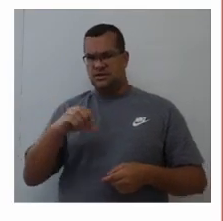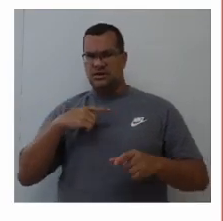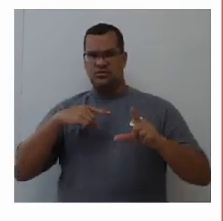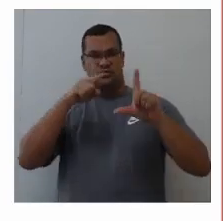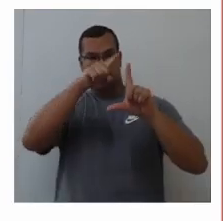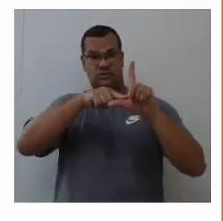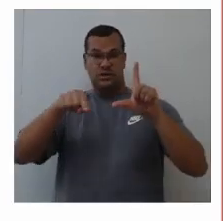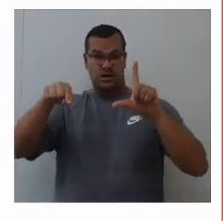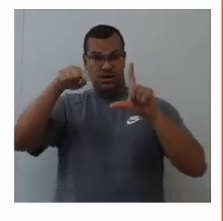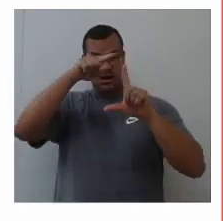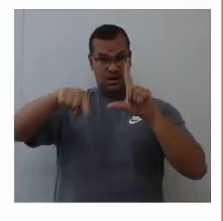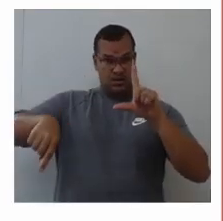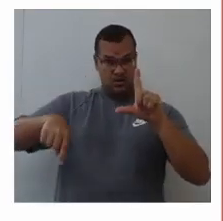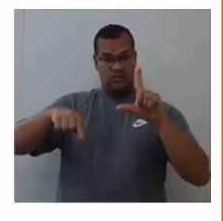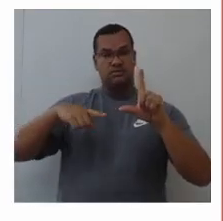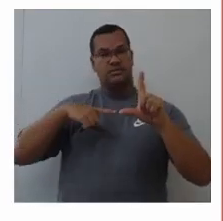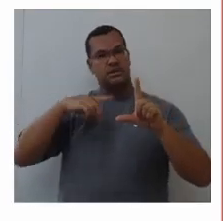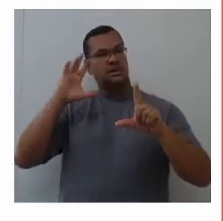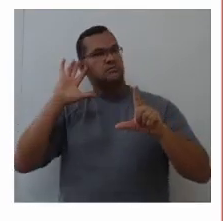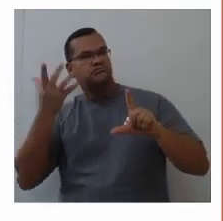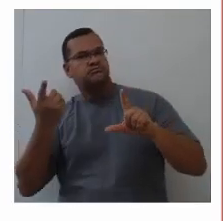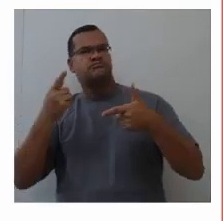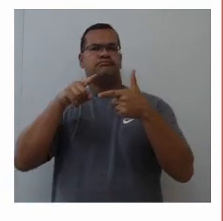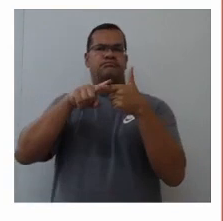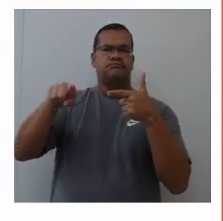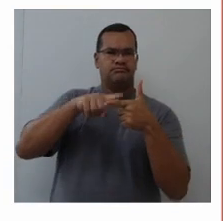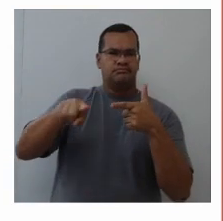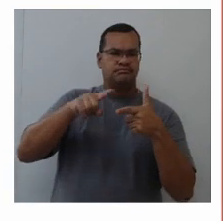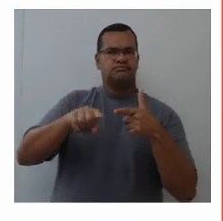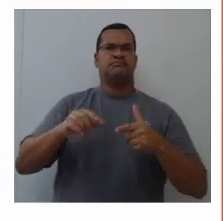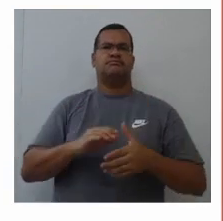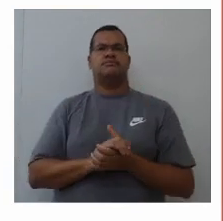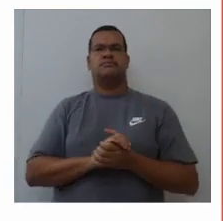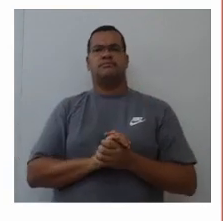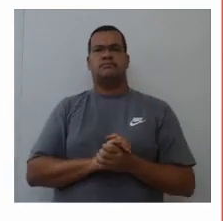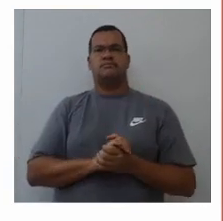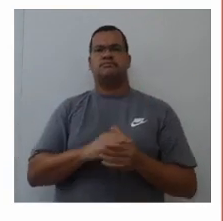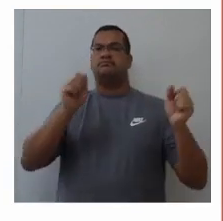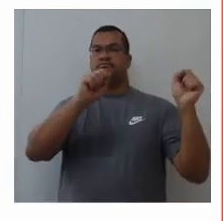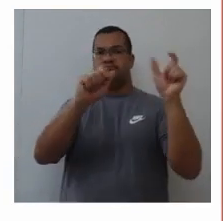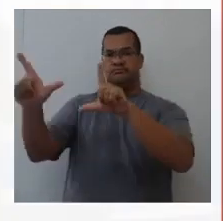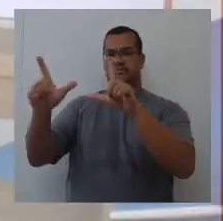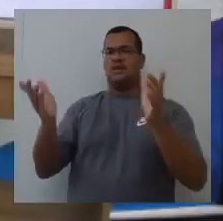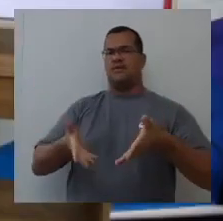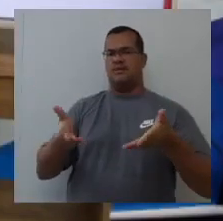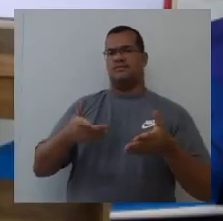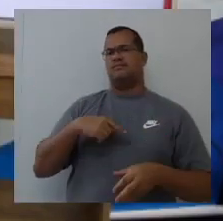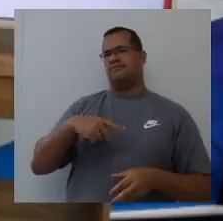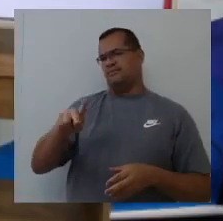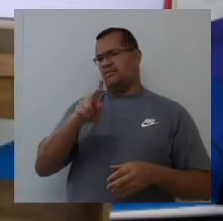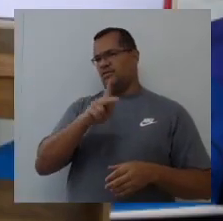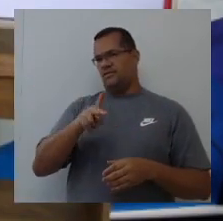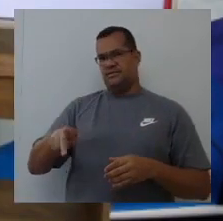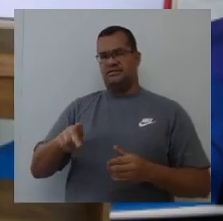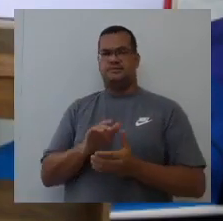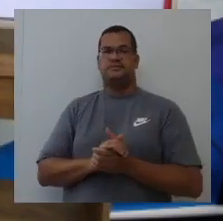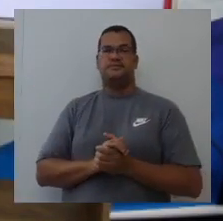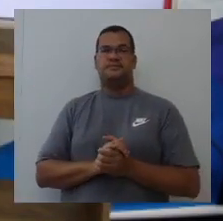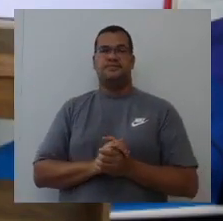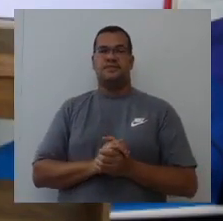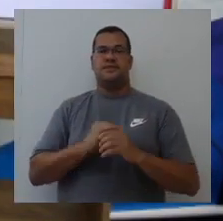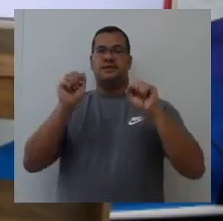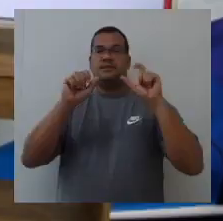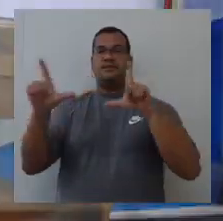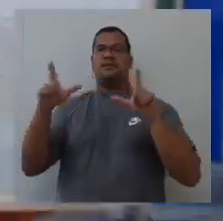e utilizá-las para resolver e elaborar problemas, tá certo? Vem comigo aqui, corta para minha câmera aqui, por favor. Isso. Então, essa câmera